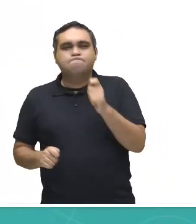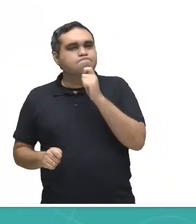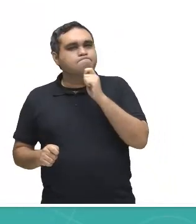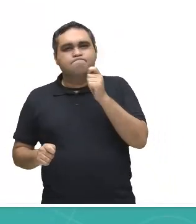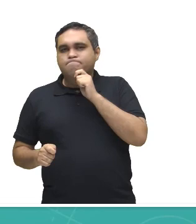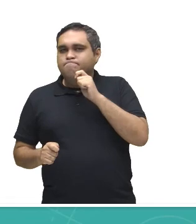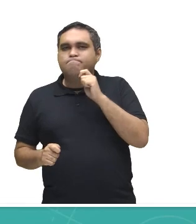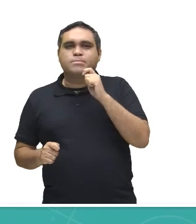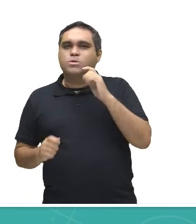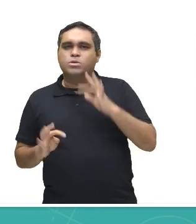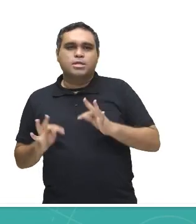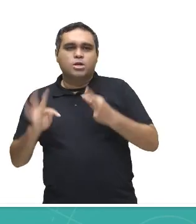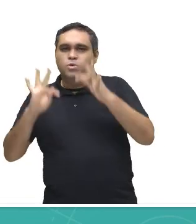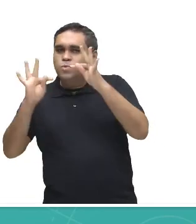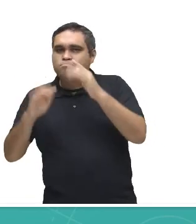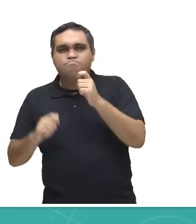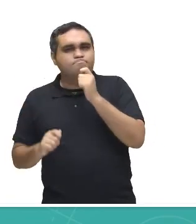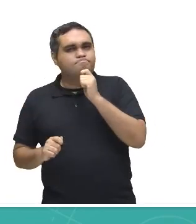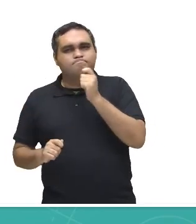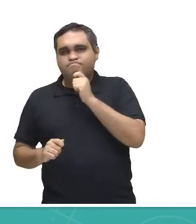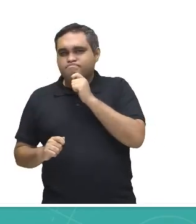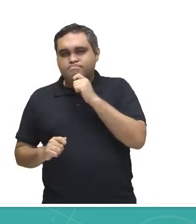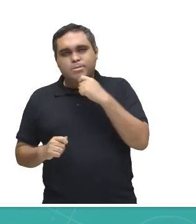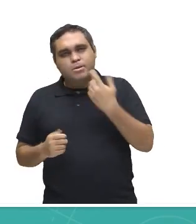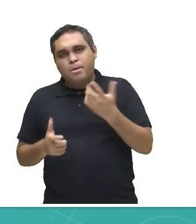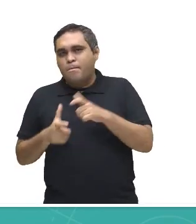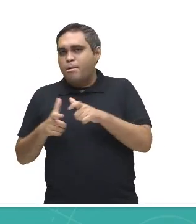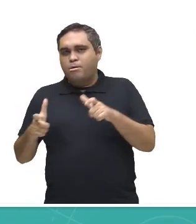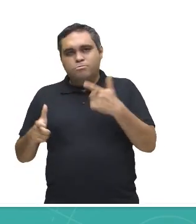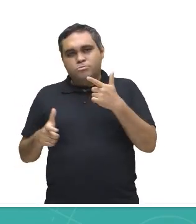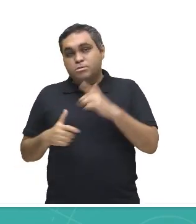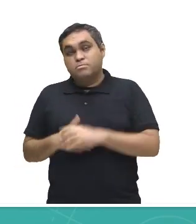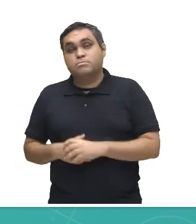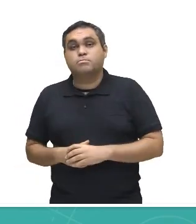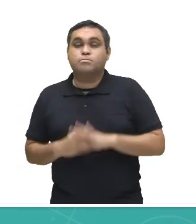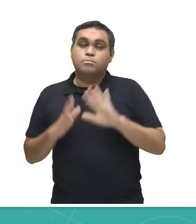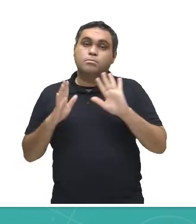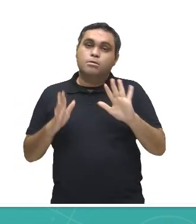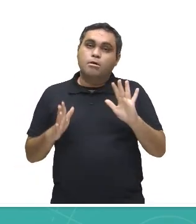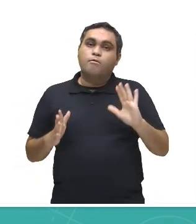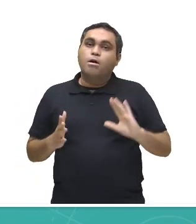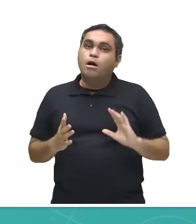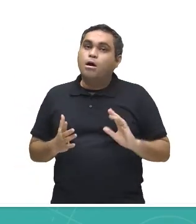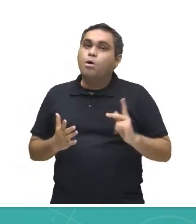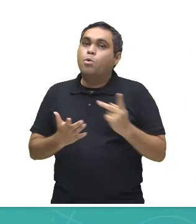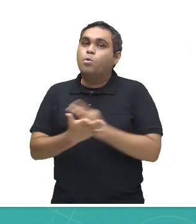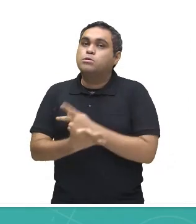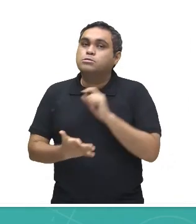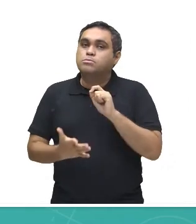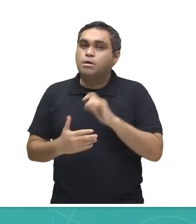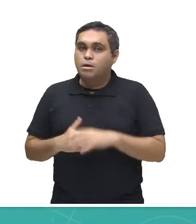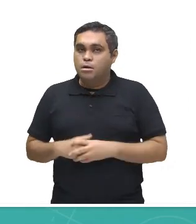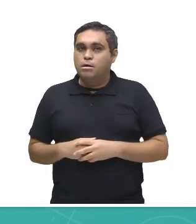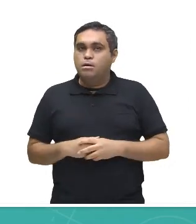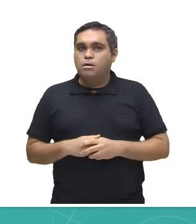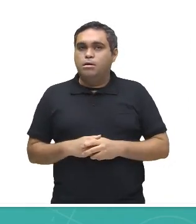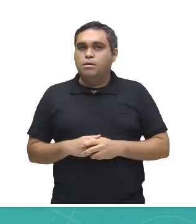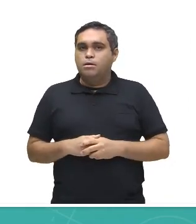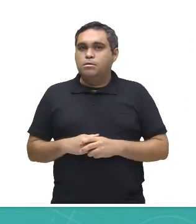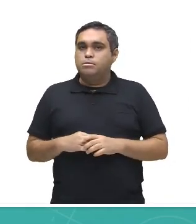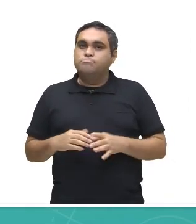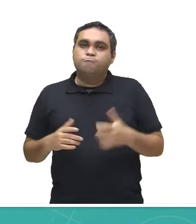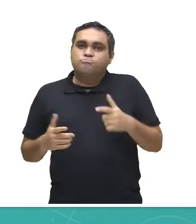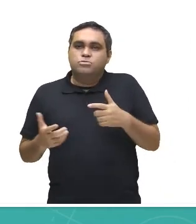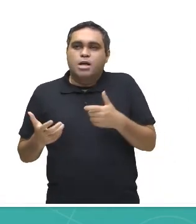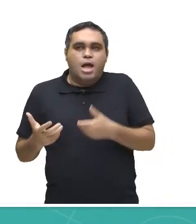mesma tecnologia dos europeus, muitos deles, né? E aí o que vai acontecer? Como eles não conheciam essas armas,